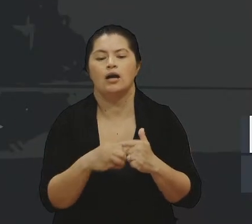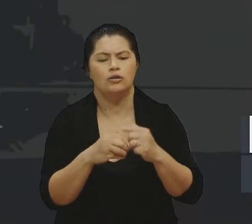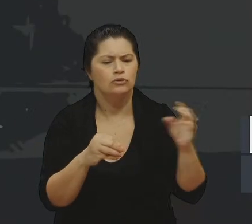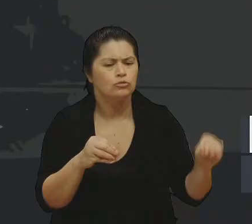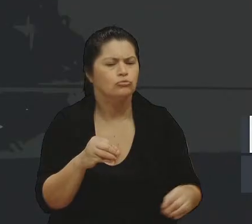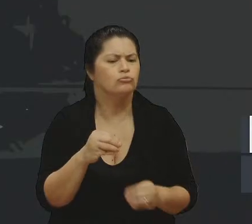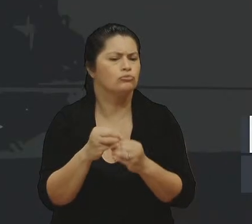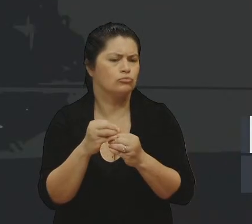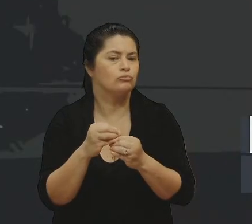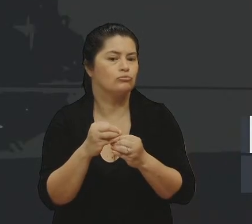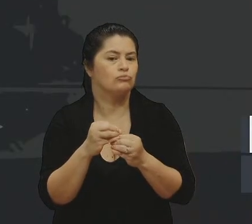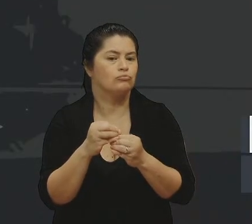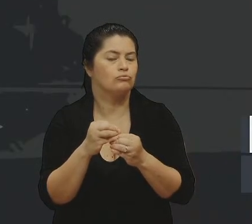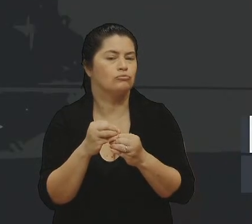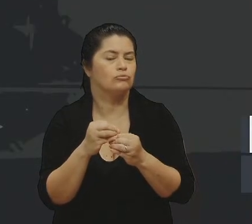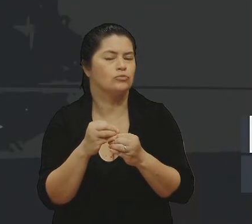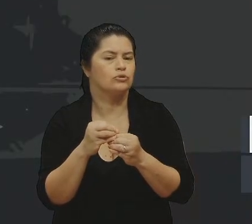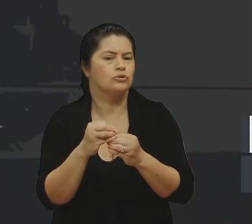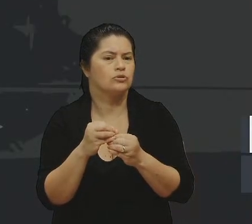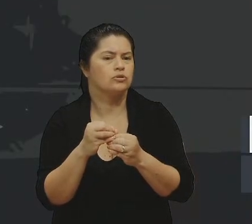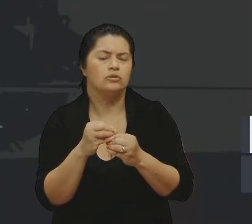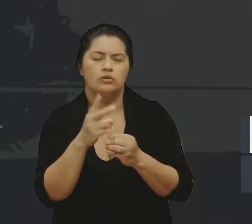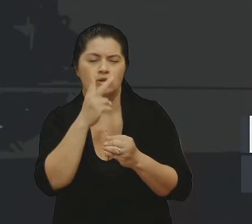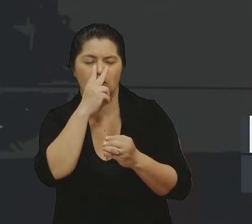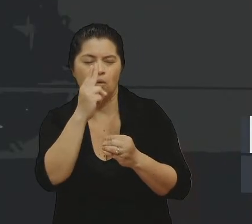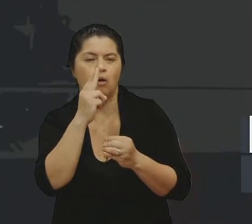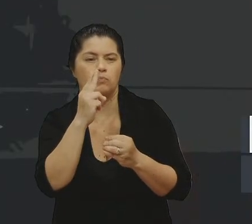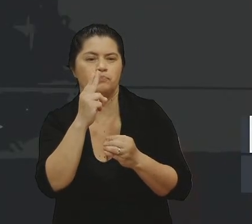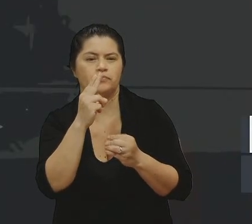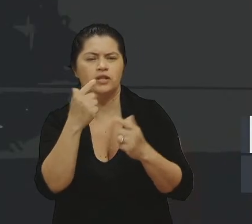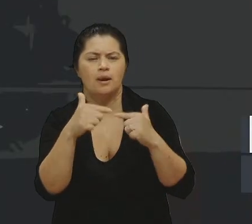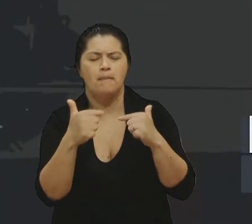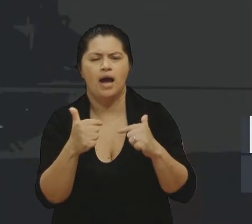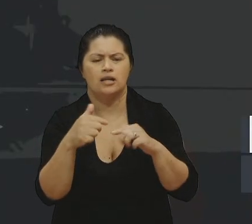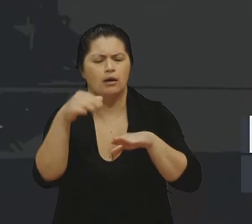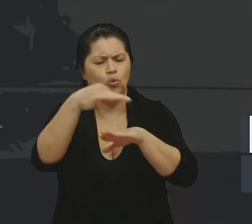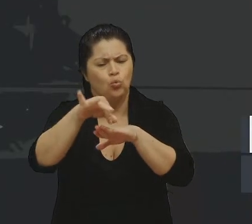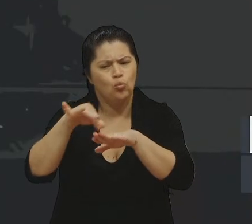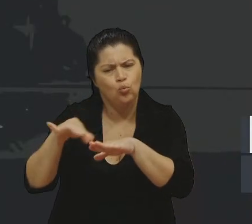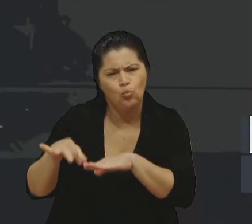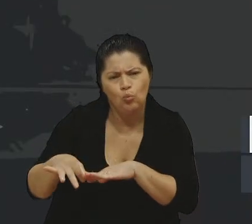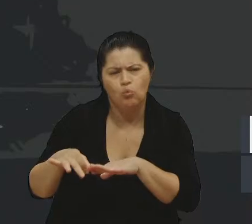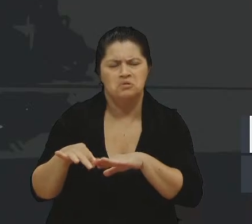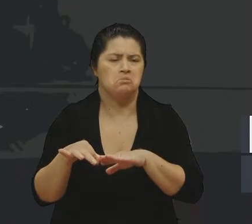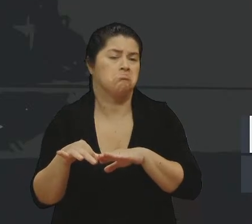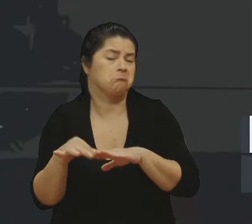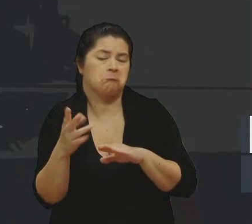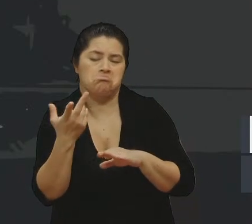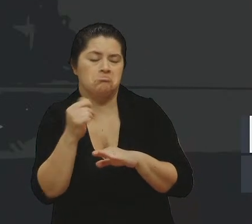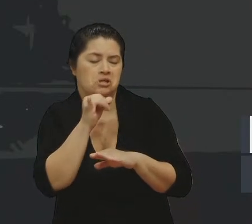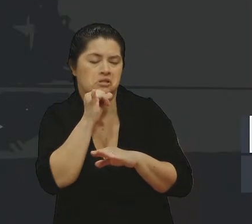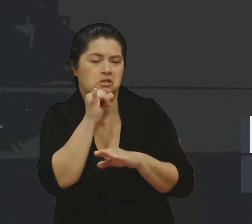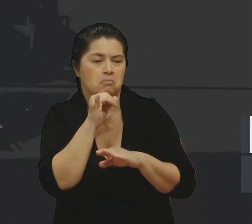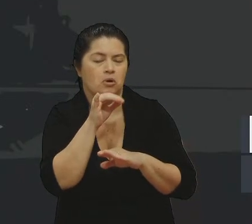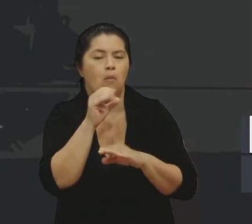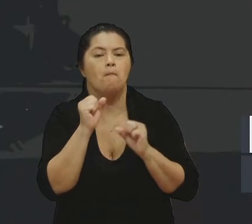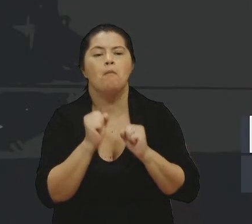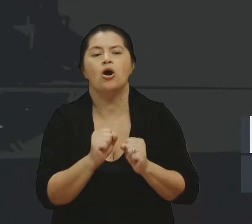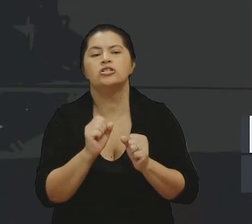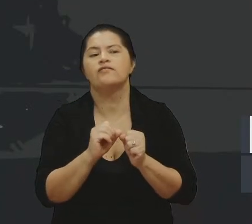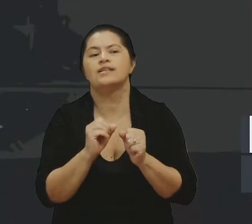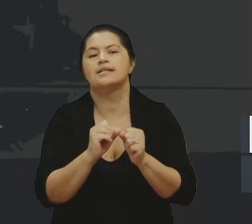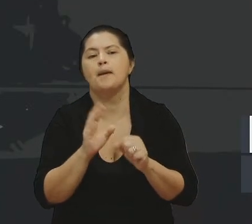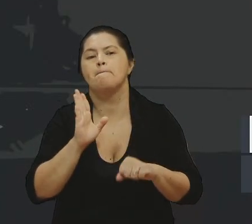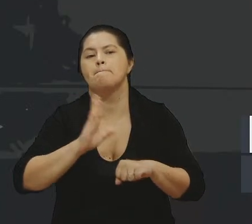pijama. Né? Que, na verdade, aqui seria uma collab com parceiros. Né? Você pode fazer a compra de combos, ou seja, você vem fazer a mão, por mais tanto eu te